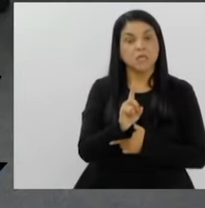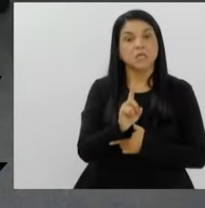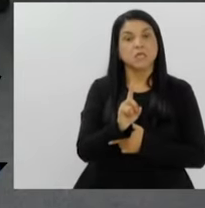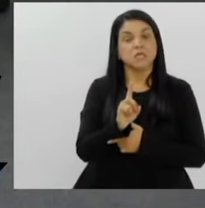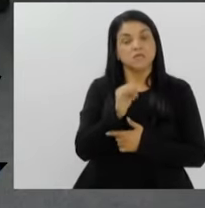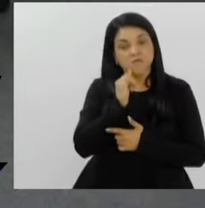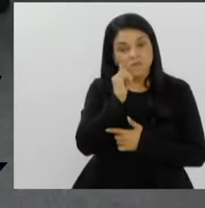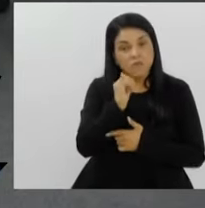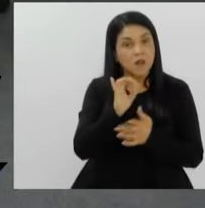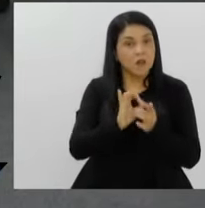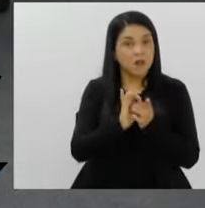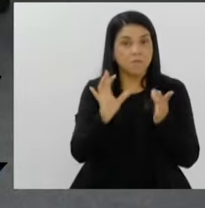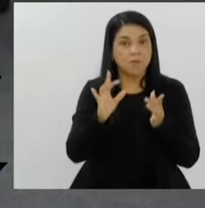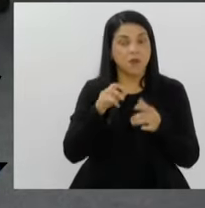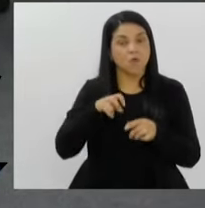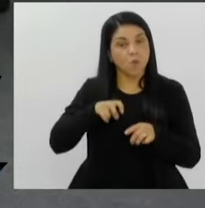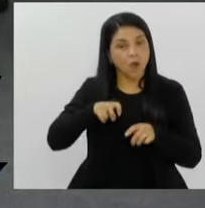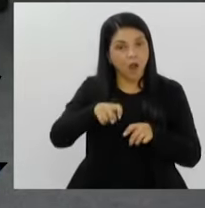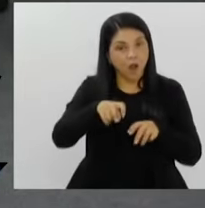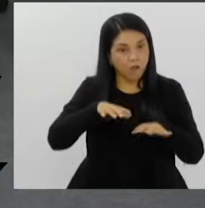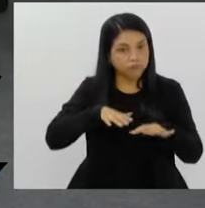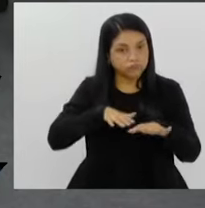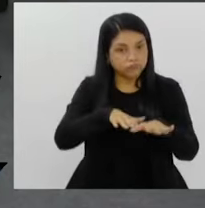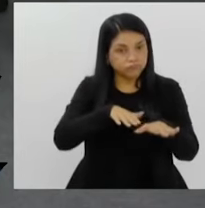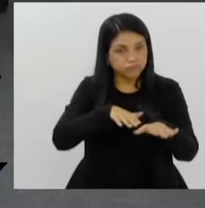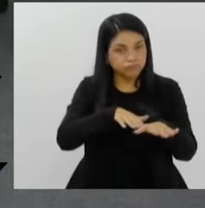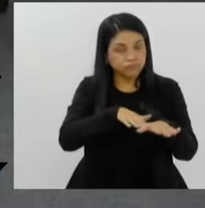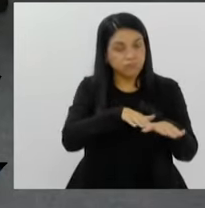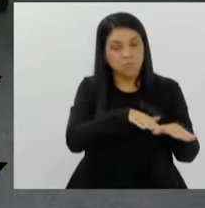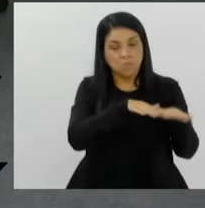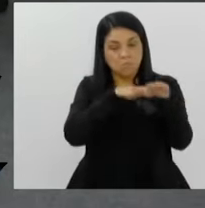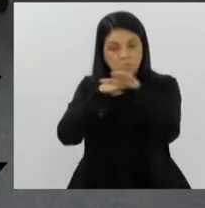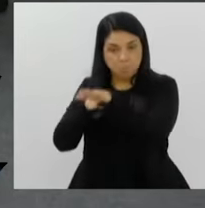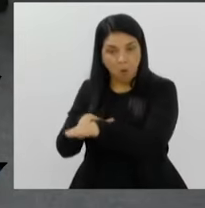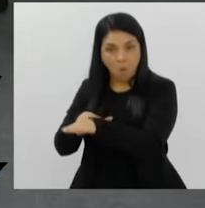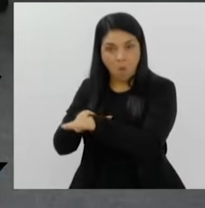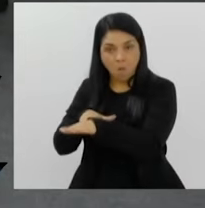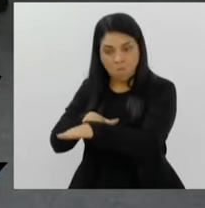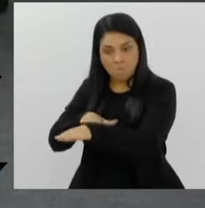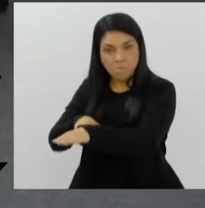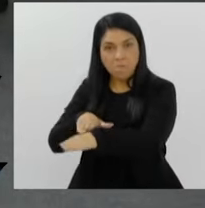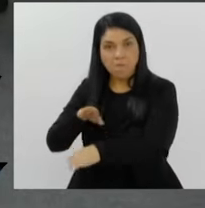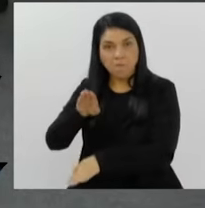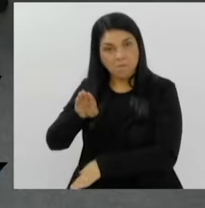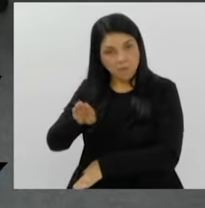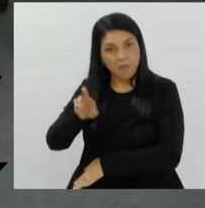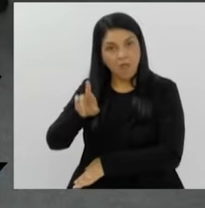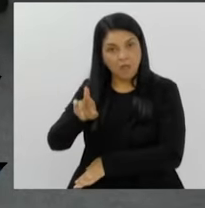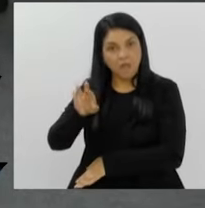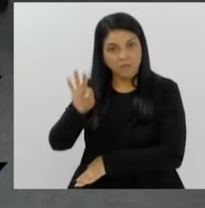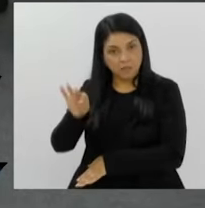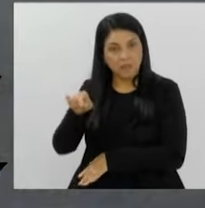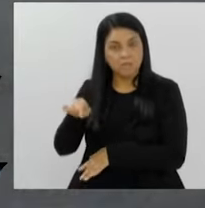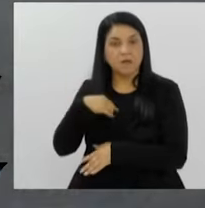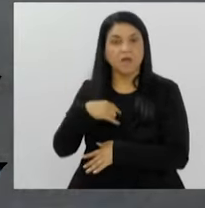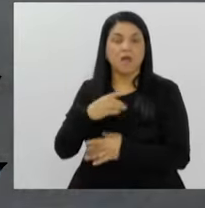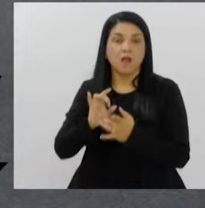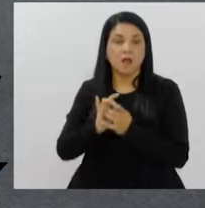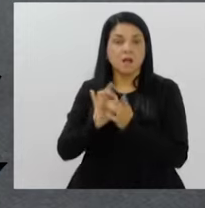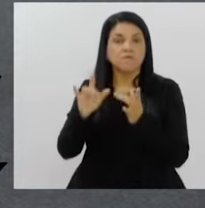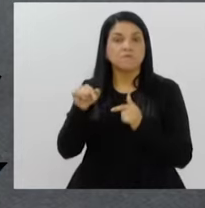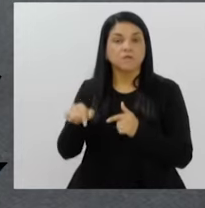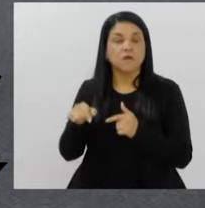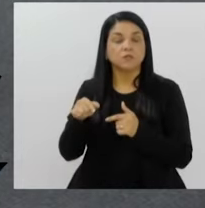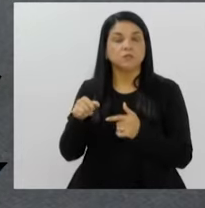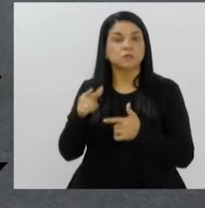carros passassem pelo BRT, aqueles que estavam ali no tumulto, e pudessem se livrar de ficar naquele momento na